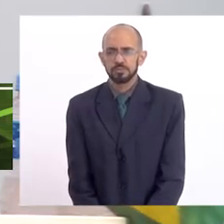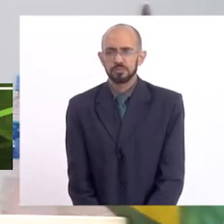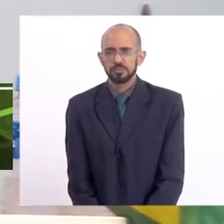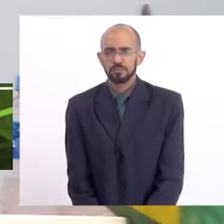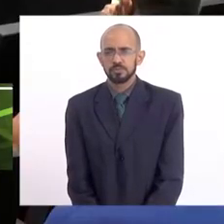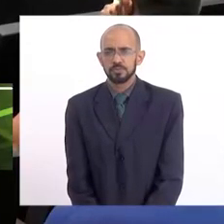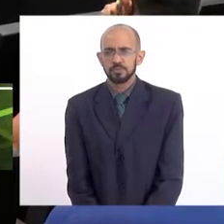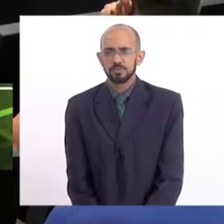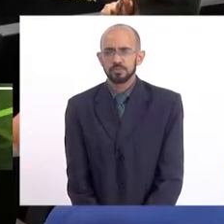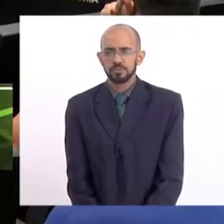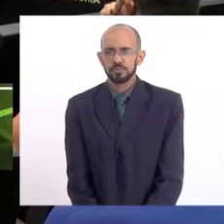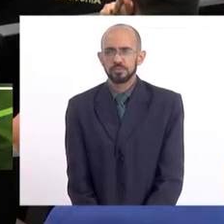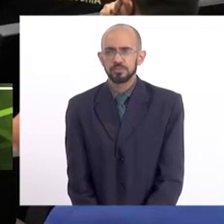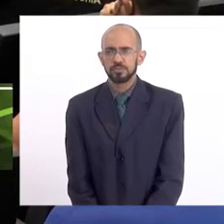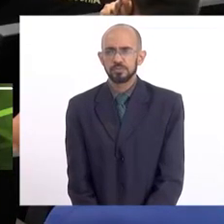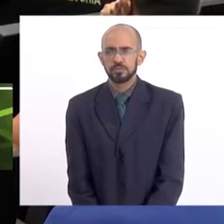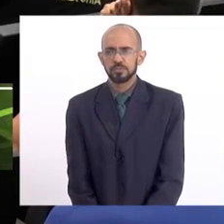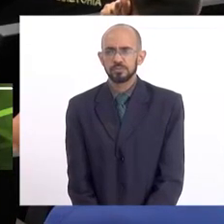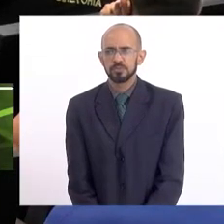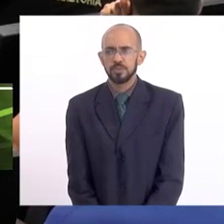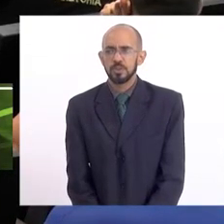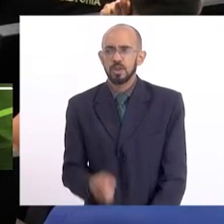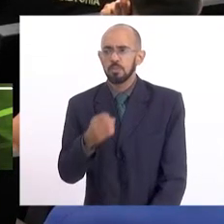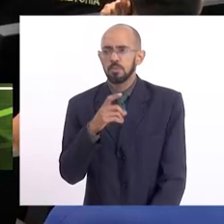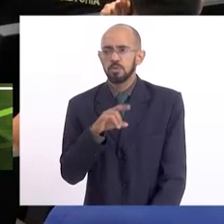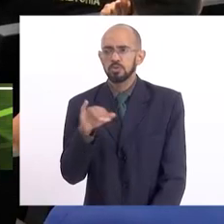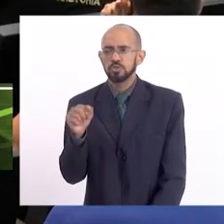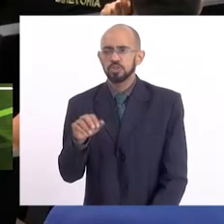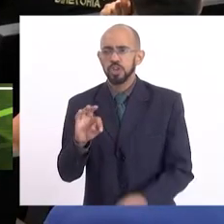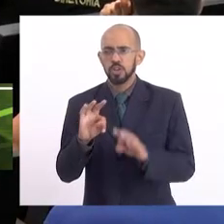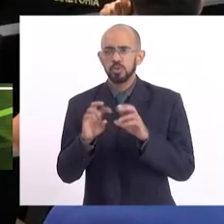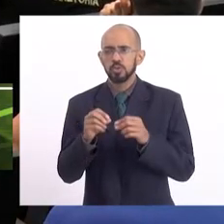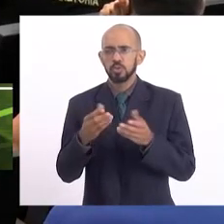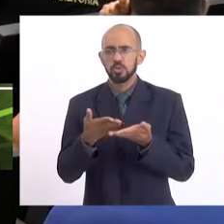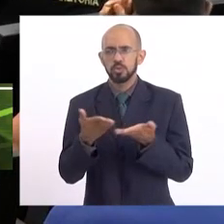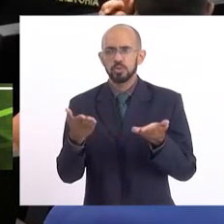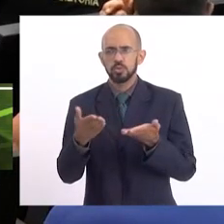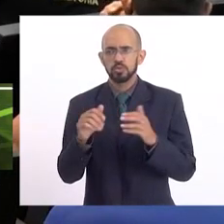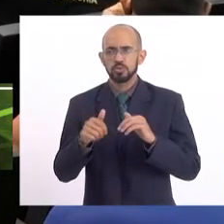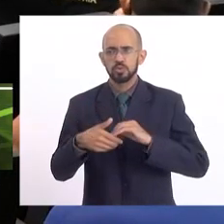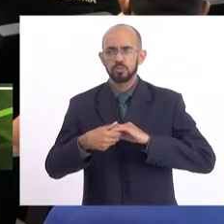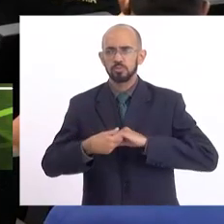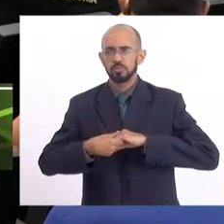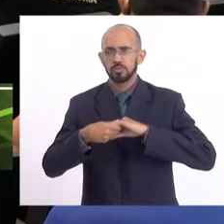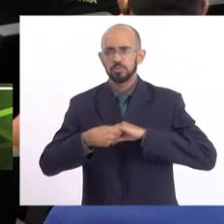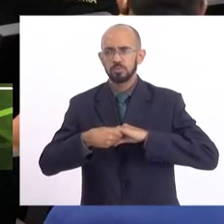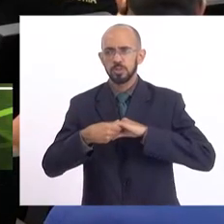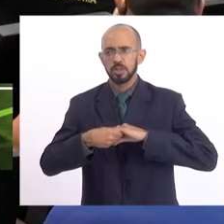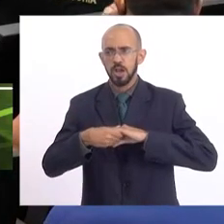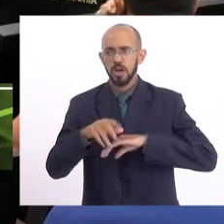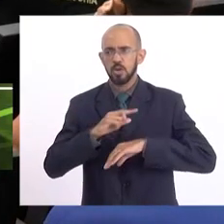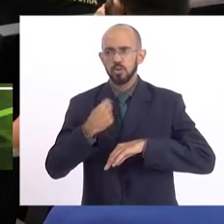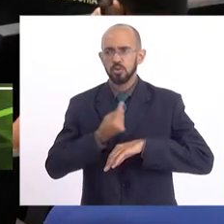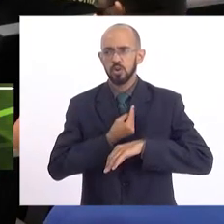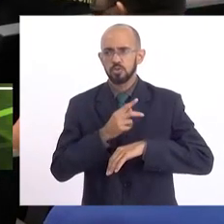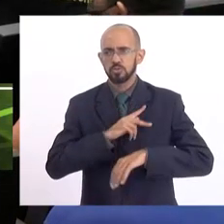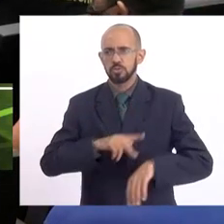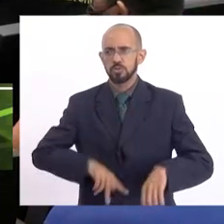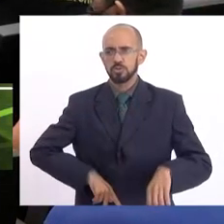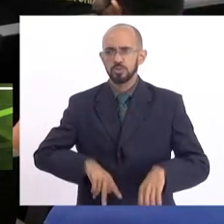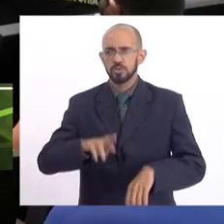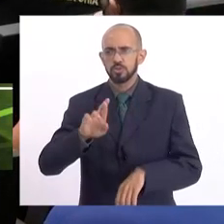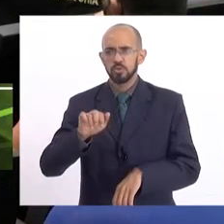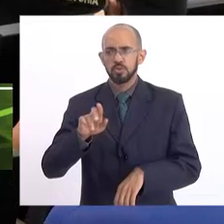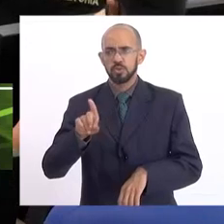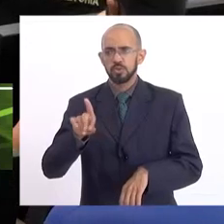Eu quero dar aí um bom dia a todos, né? Saudar na pessoa do nosso presidente, deputado Rodrigo Amorim aí,